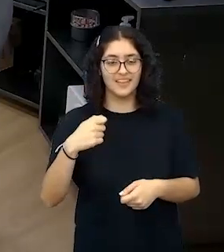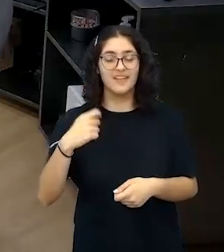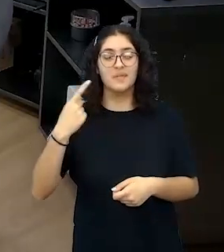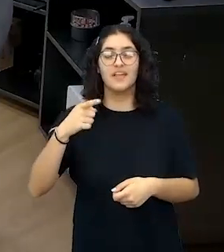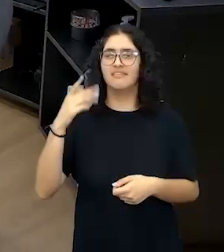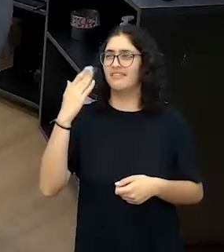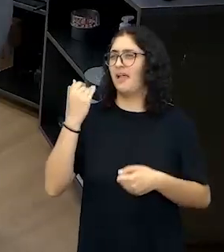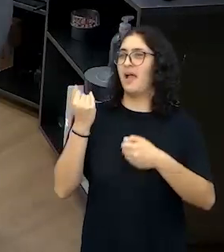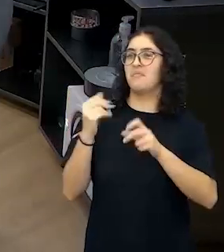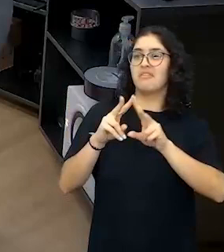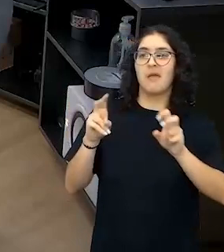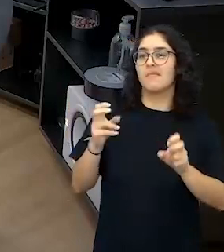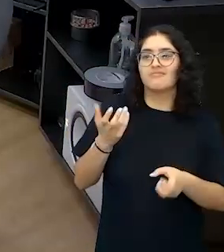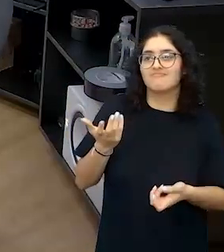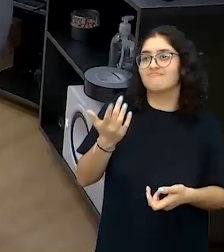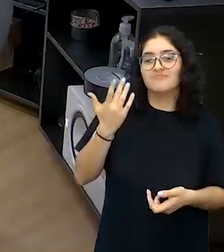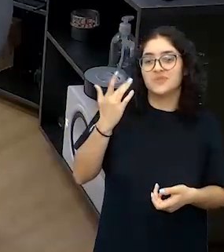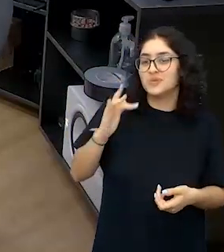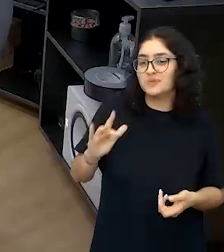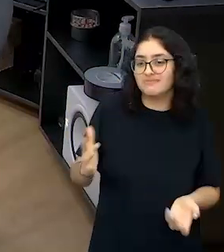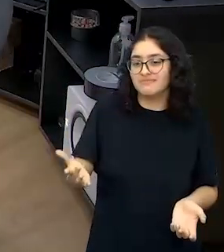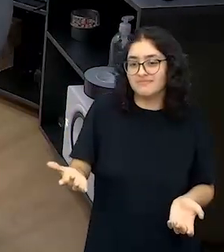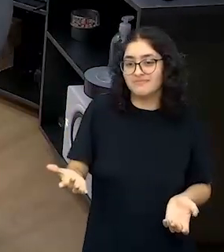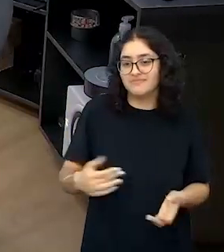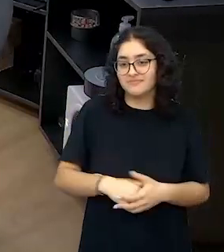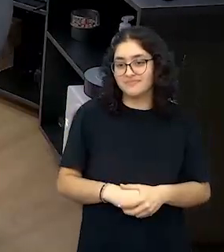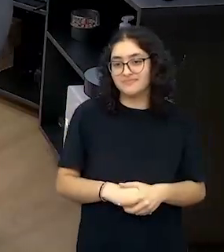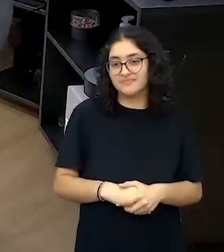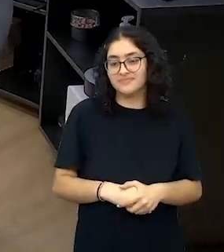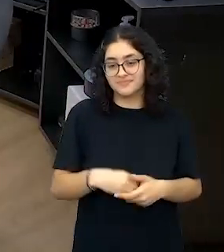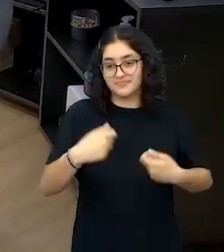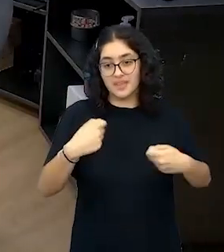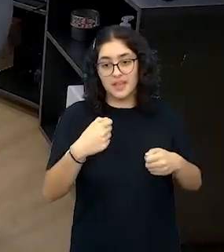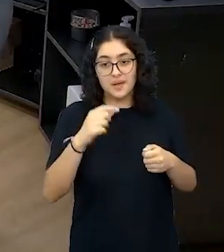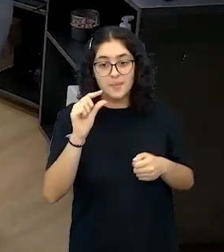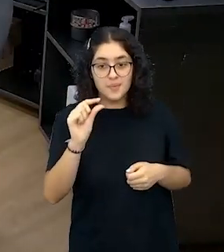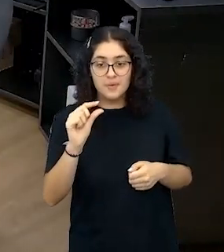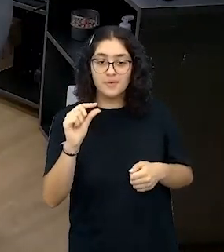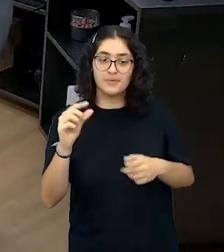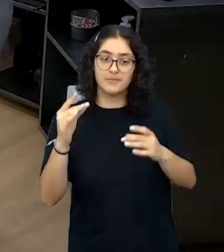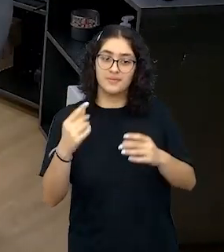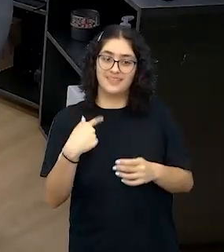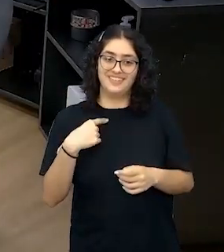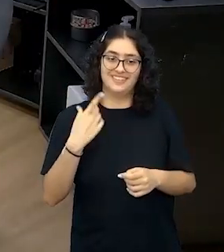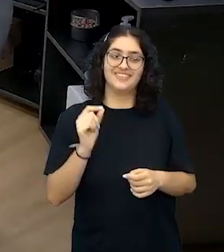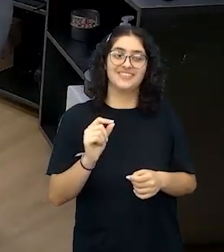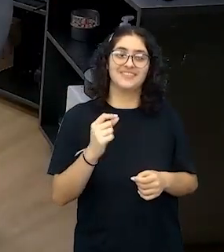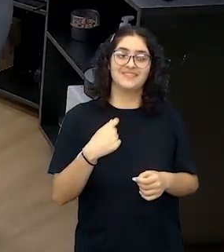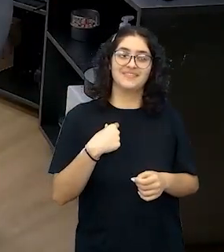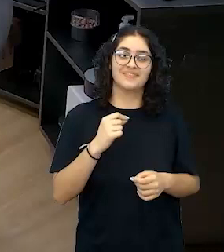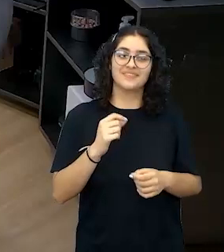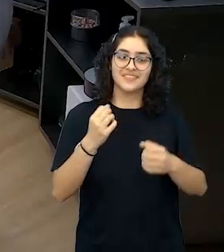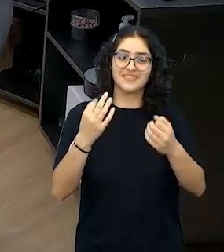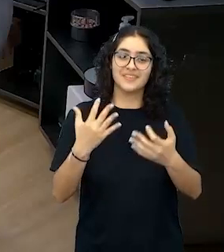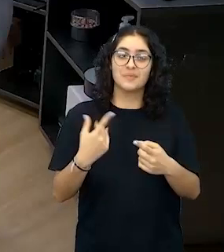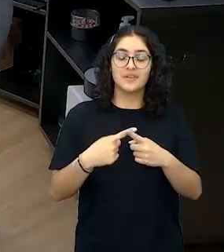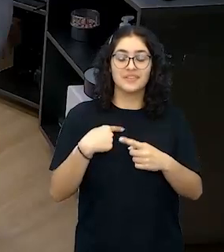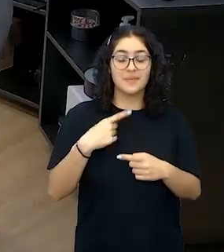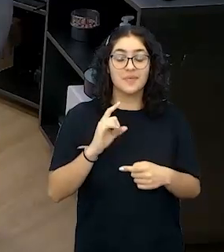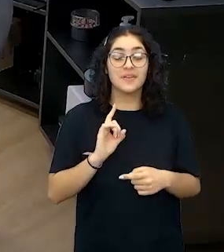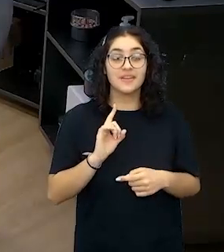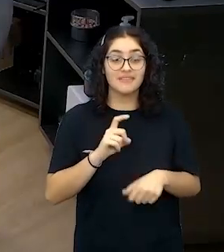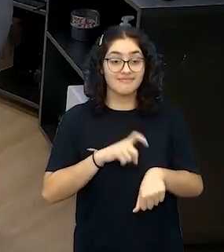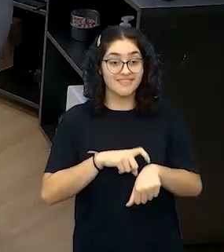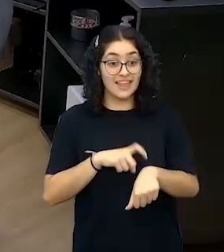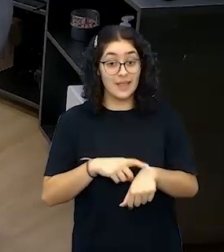fossem, né? Eles não têm essa propriedade, mas sabe o que é isso, gente? É um pouquinho de nervosismo da minha parte e também o fato do